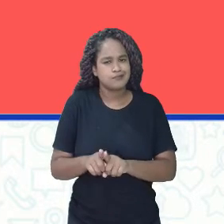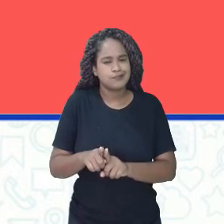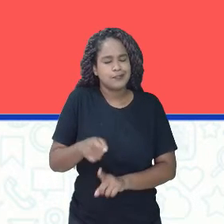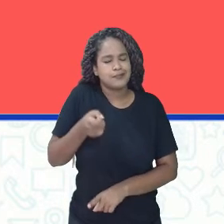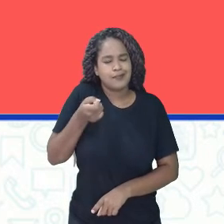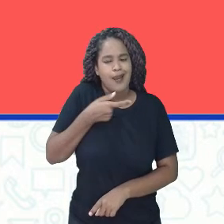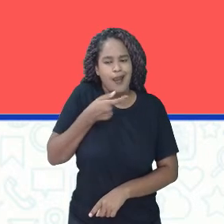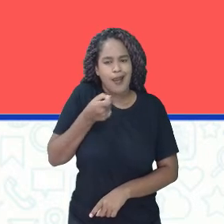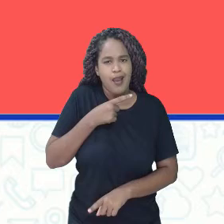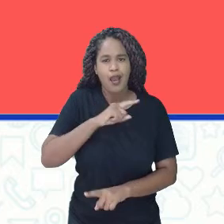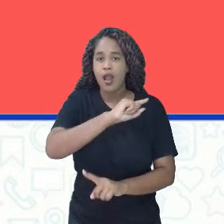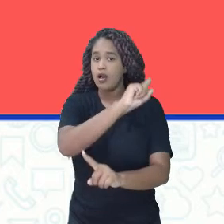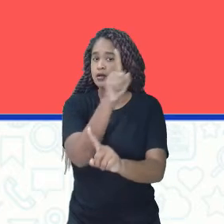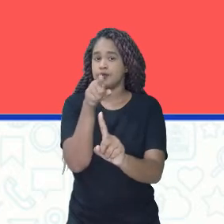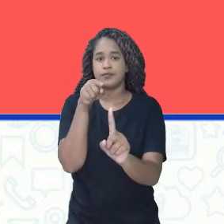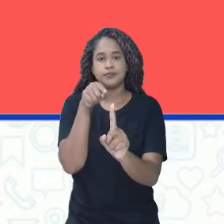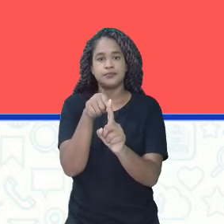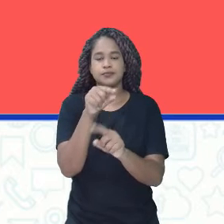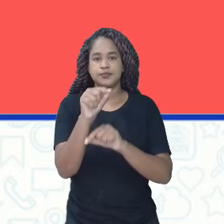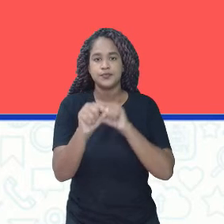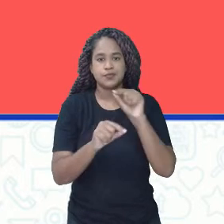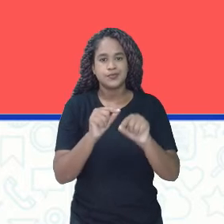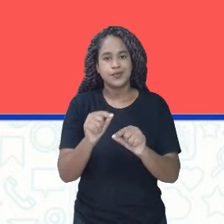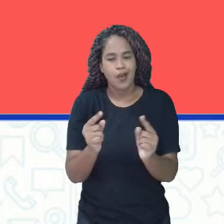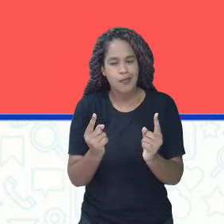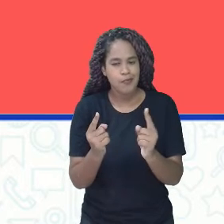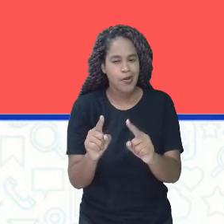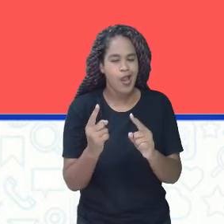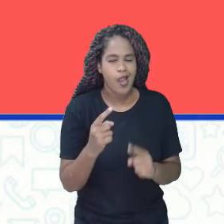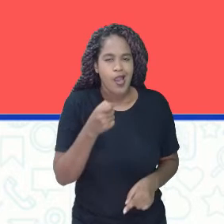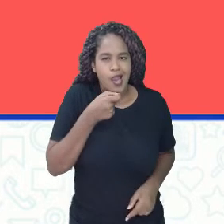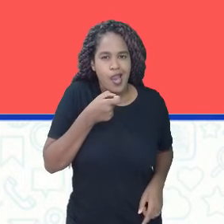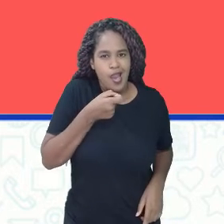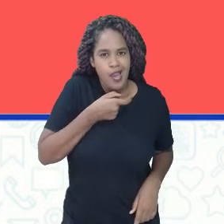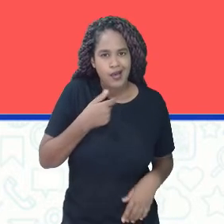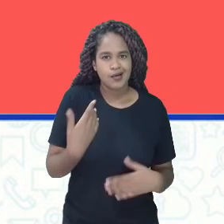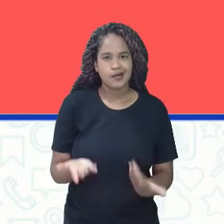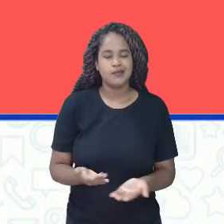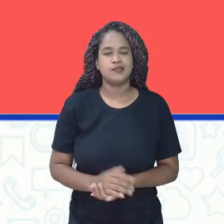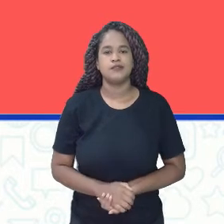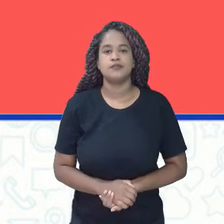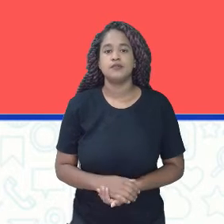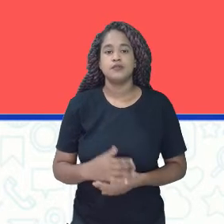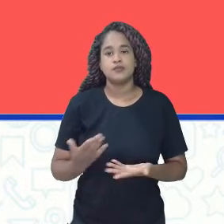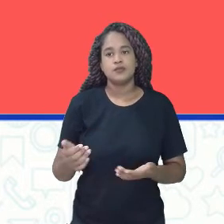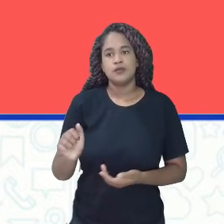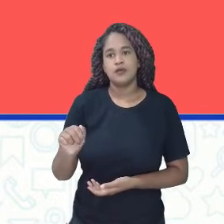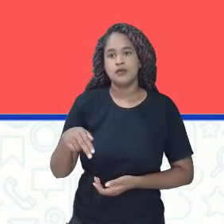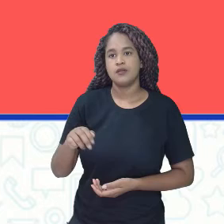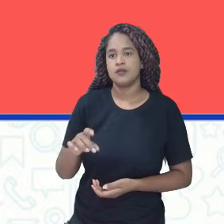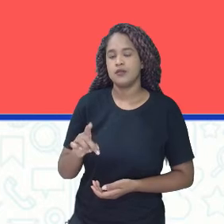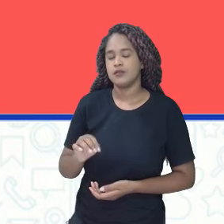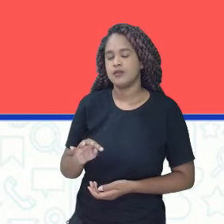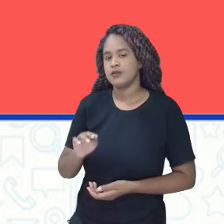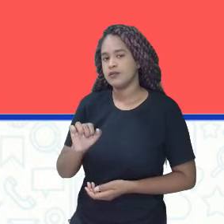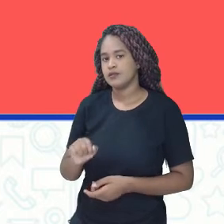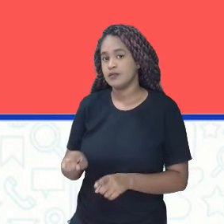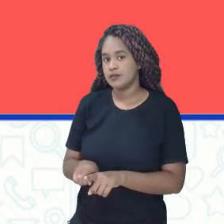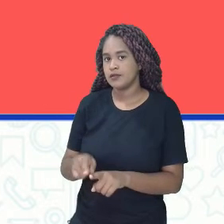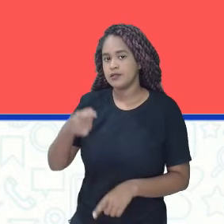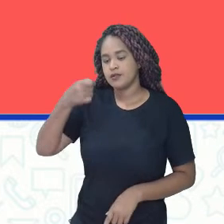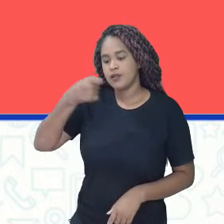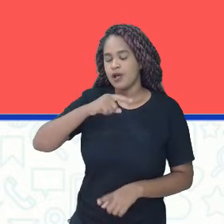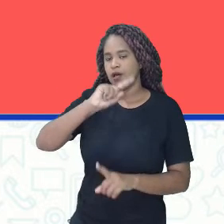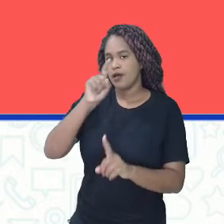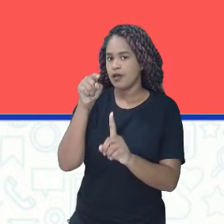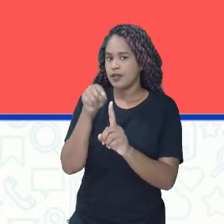geralmente tem o intuito de provocar o riso. Então, a anedota, a piada tem essa